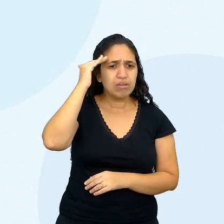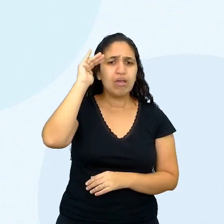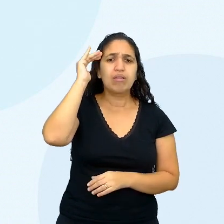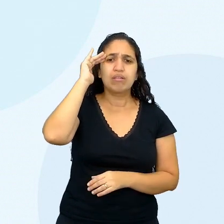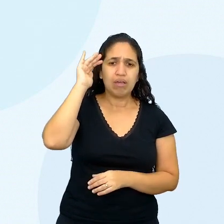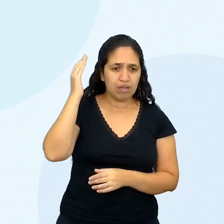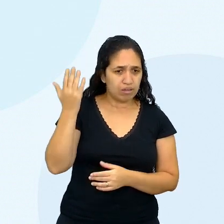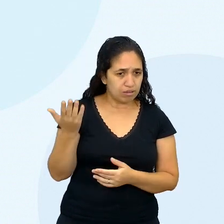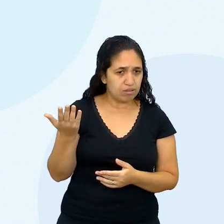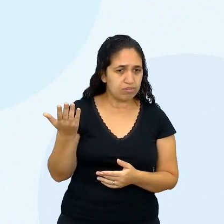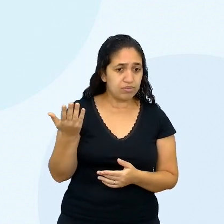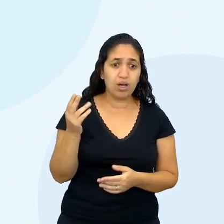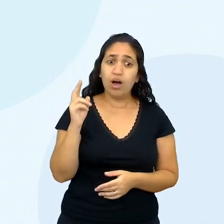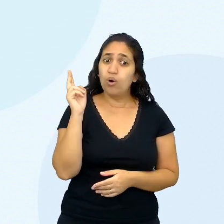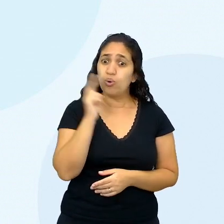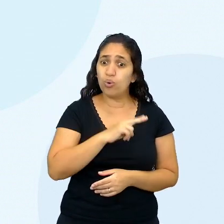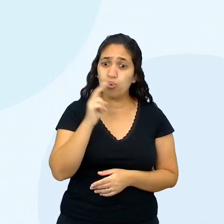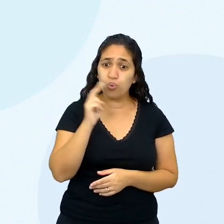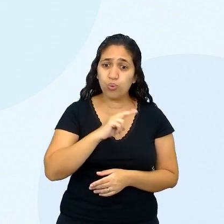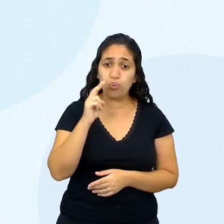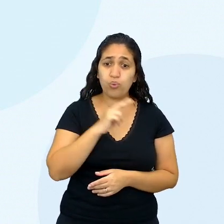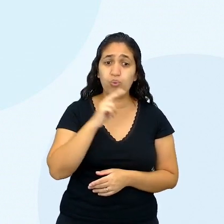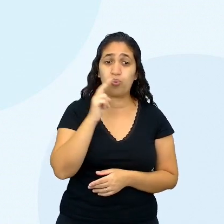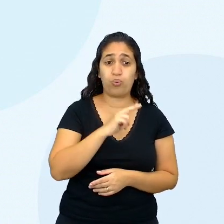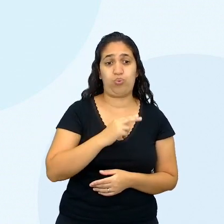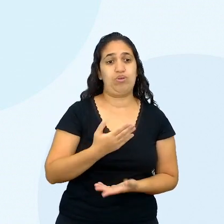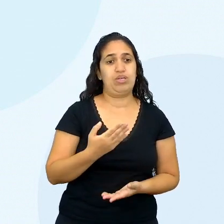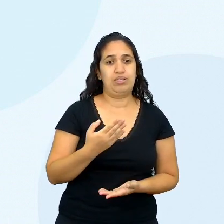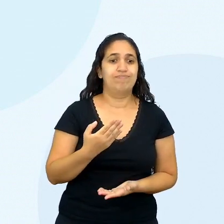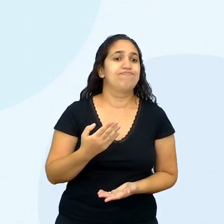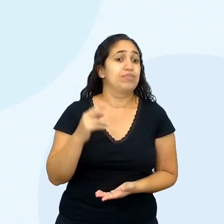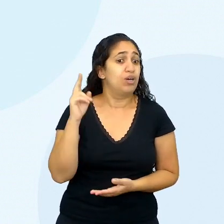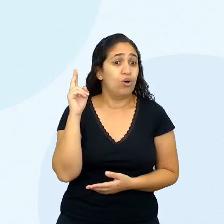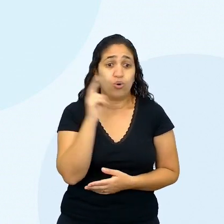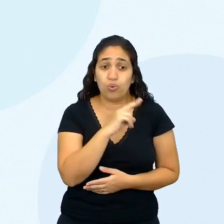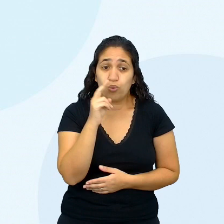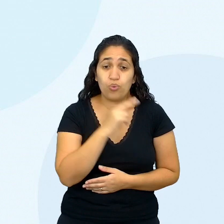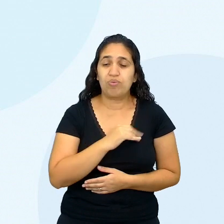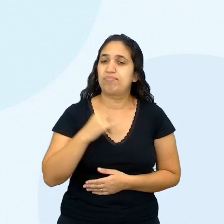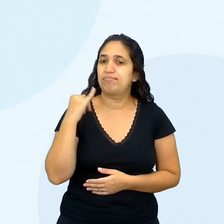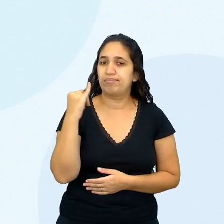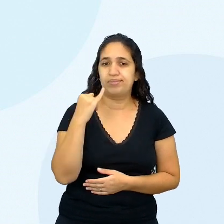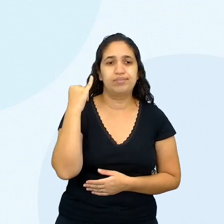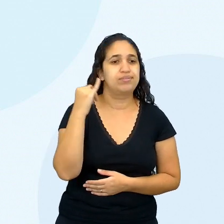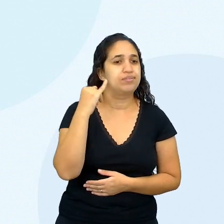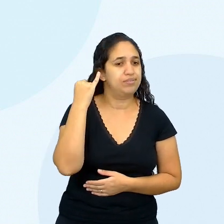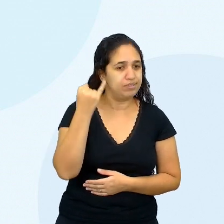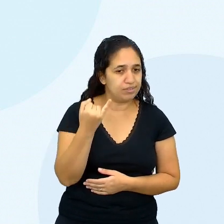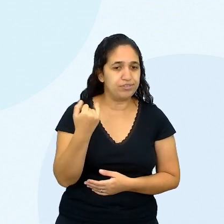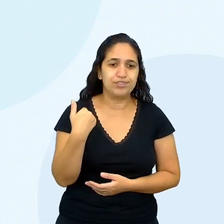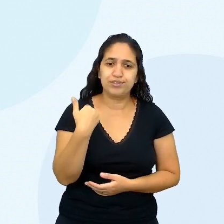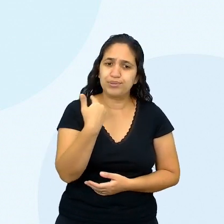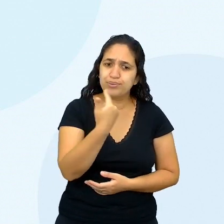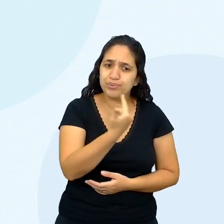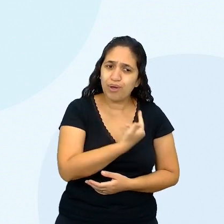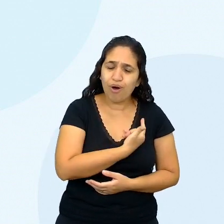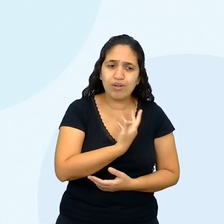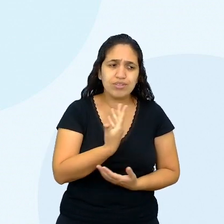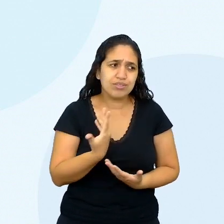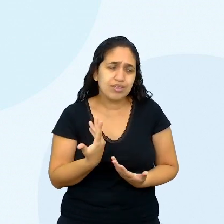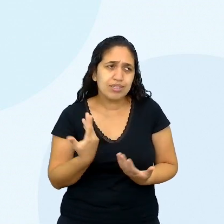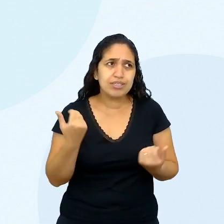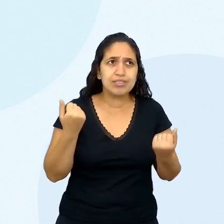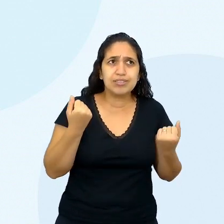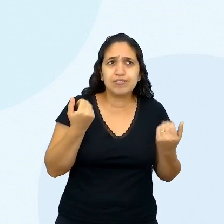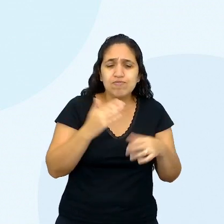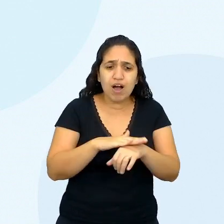ponto de vista de urgência, né, de prioridade de ações. Então, a gente tem que buscar ações efetivas